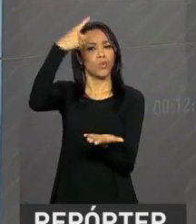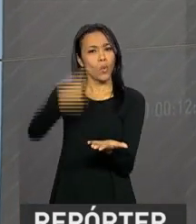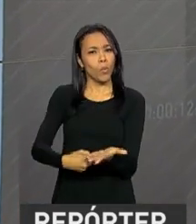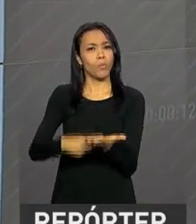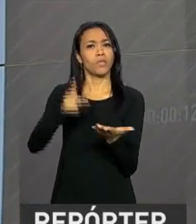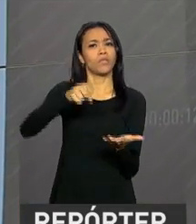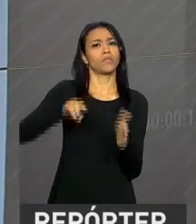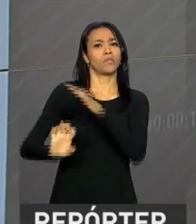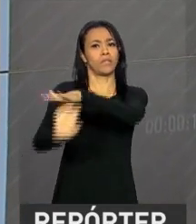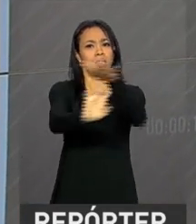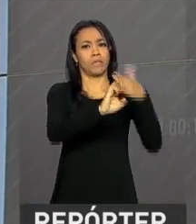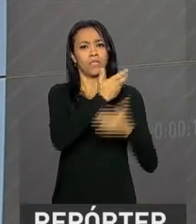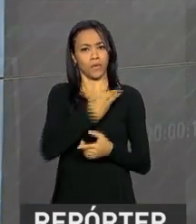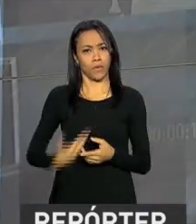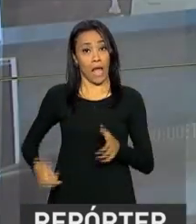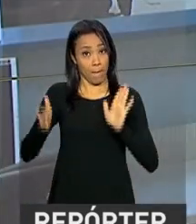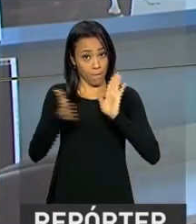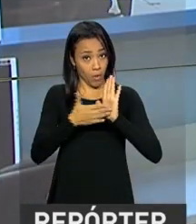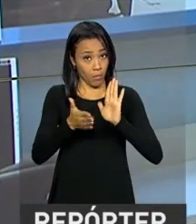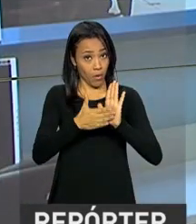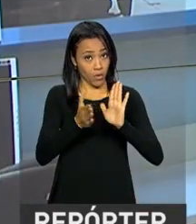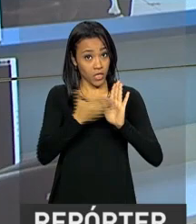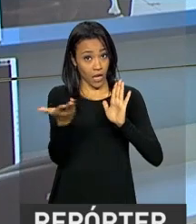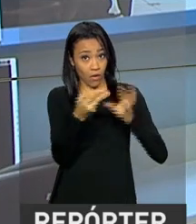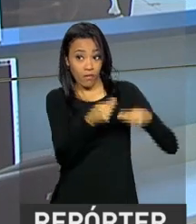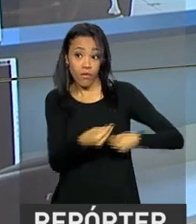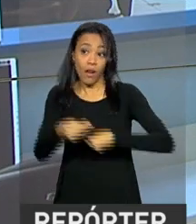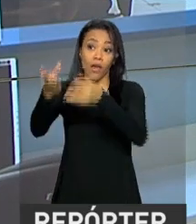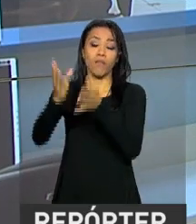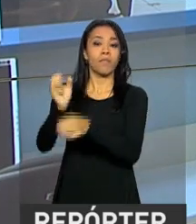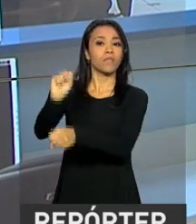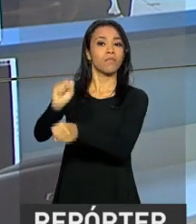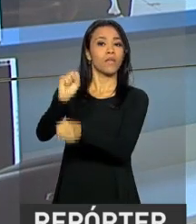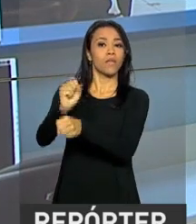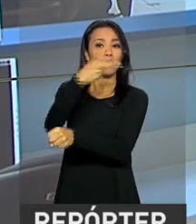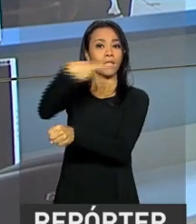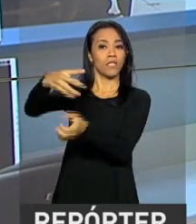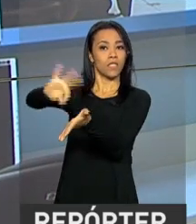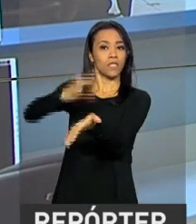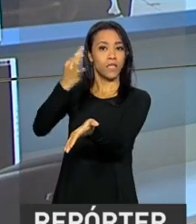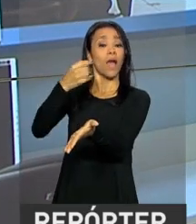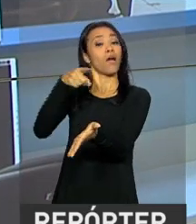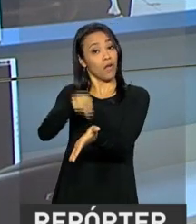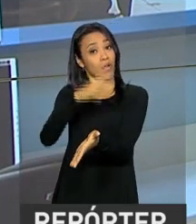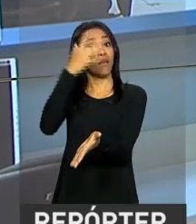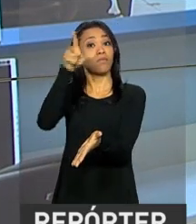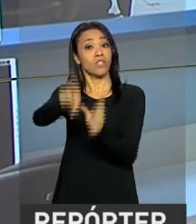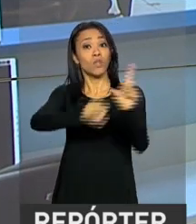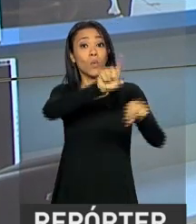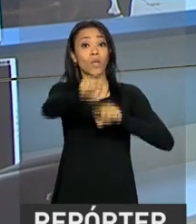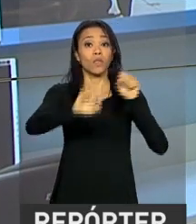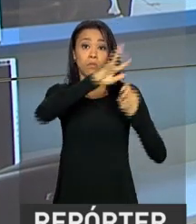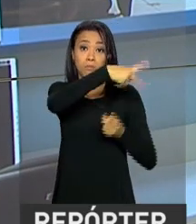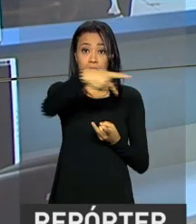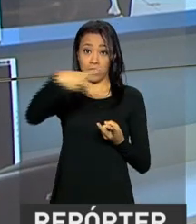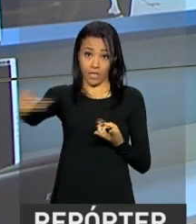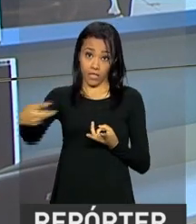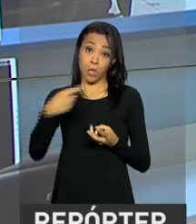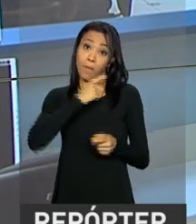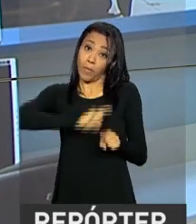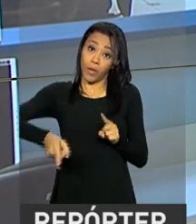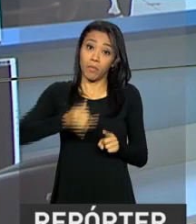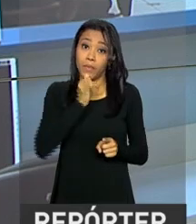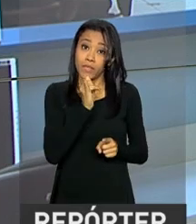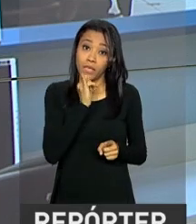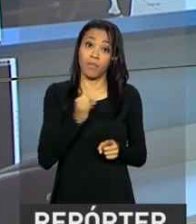A proposta que segue agora para a sanção presidencial torna mais rigorosa a nomeação de dirigentes das estatais. Proíbe, por